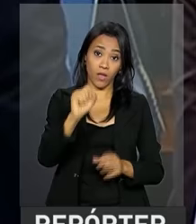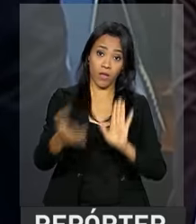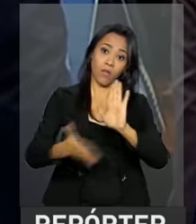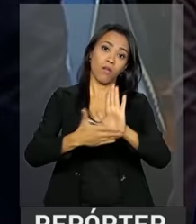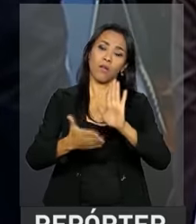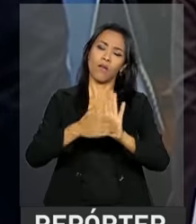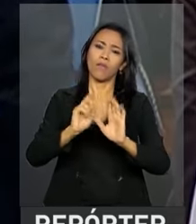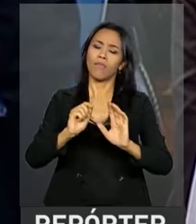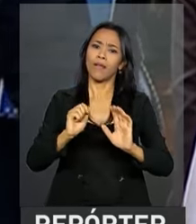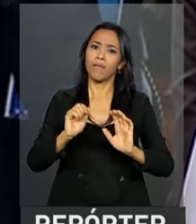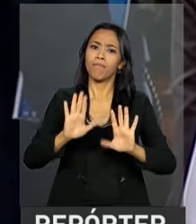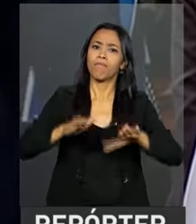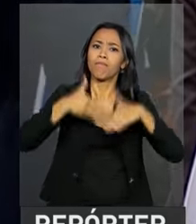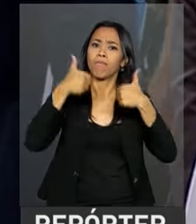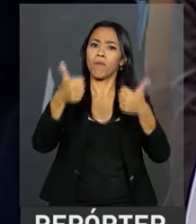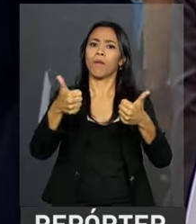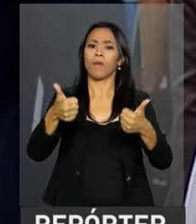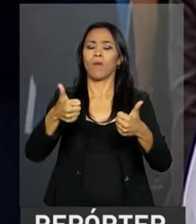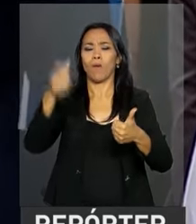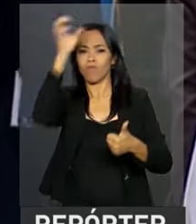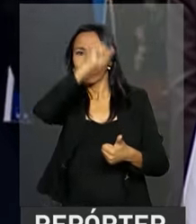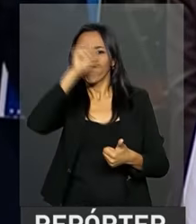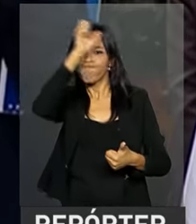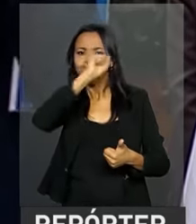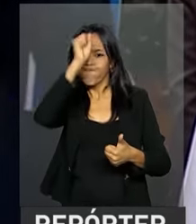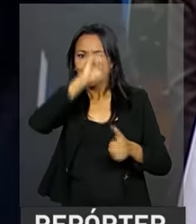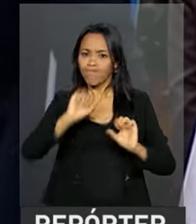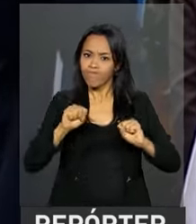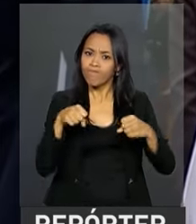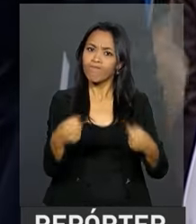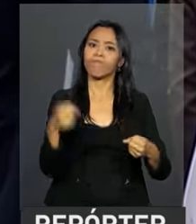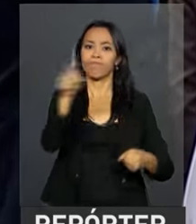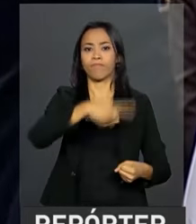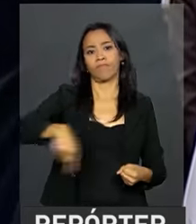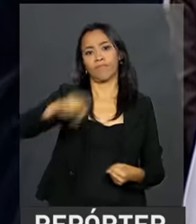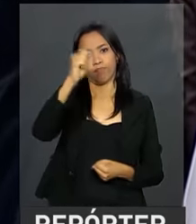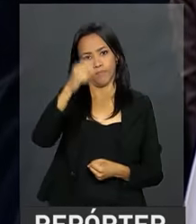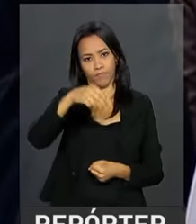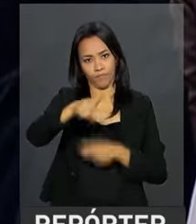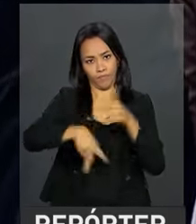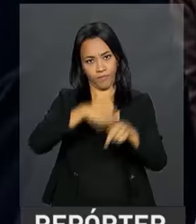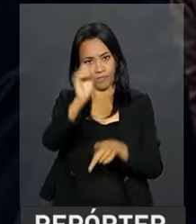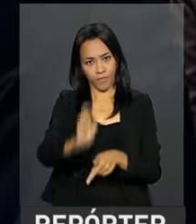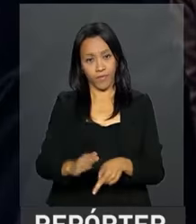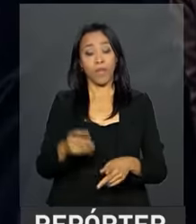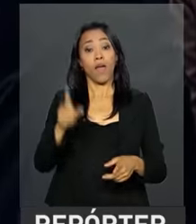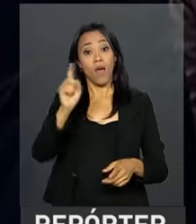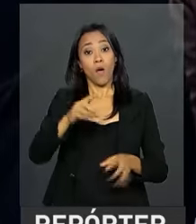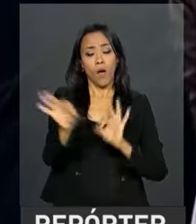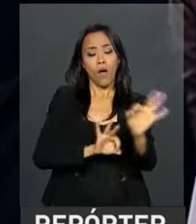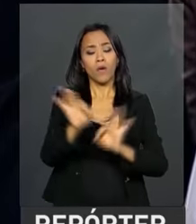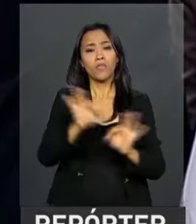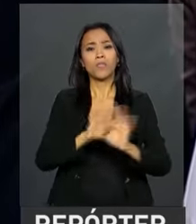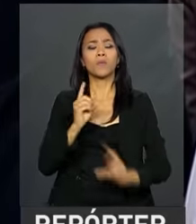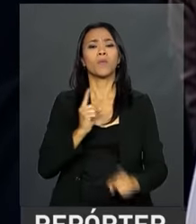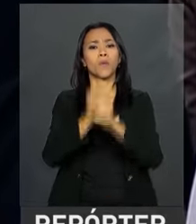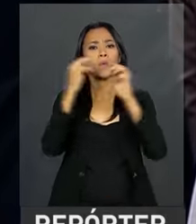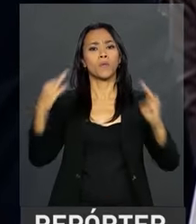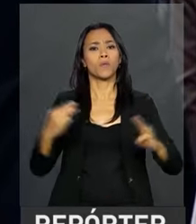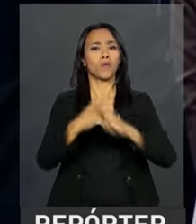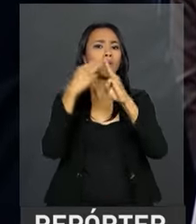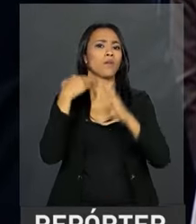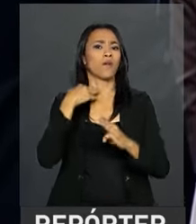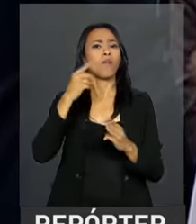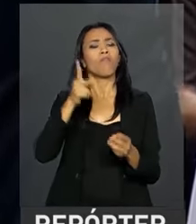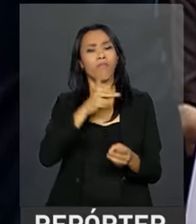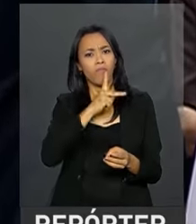dar melhor qualificação aos brasileiros. O Encontro Caixa 2017 é um evento promovido pela Caixa Econômica Federal, que vai